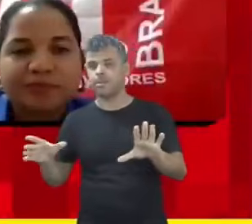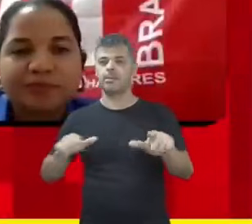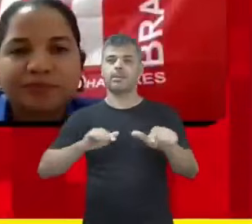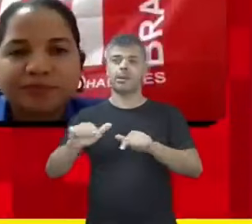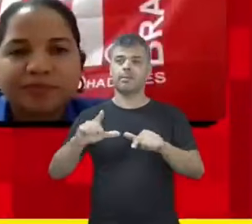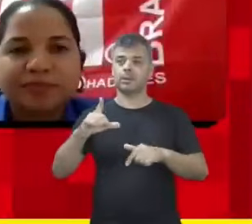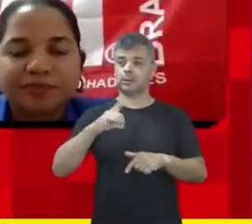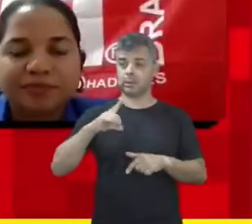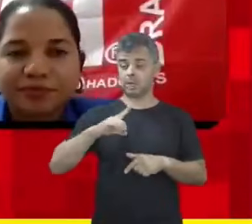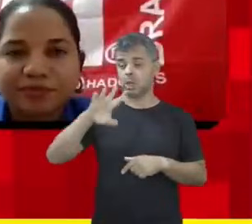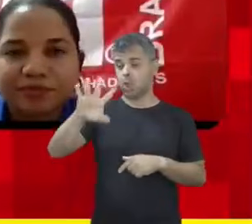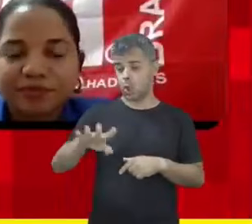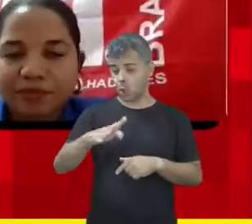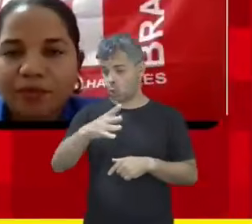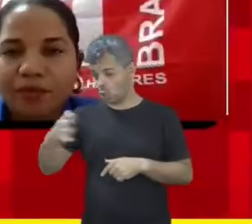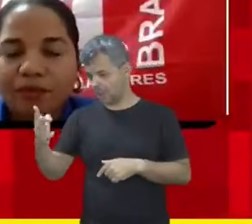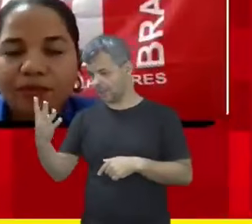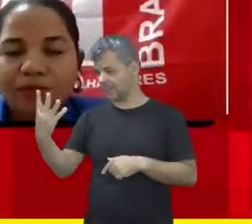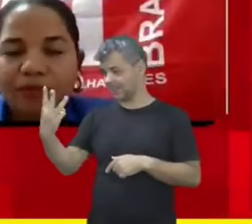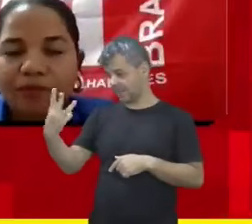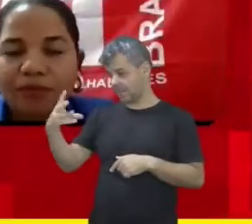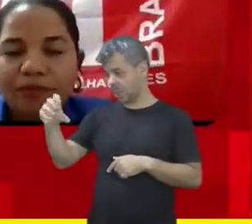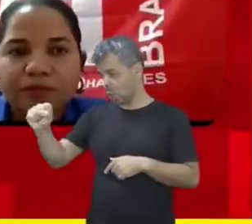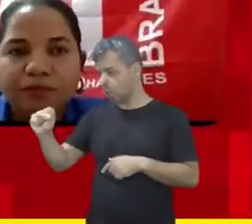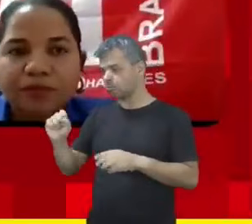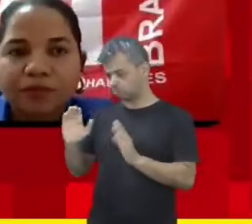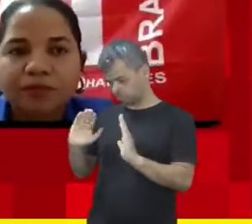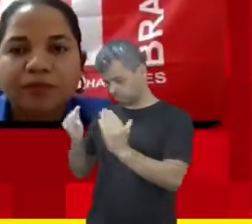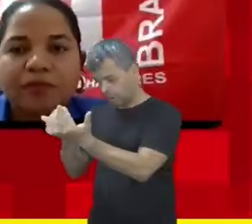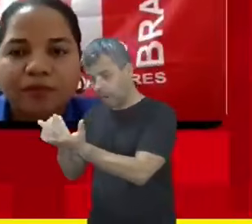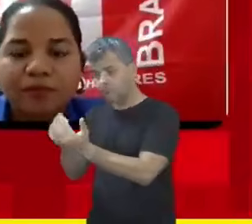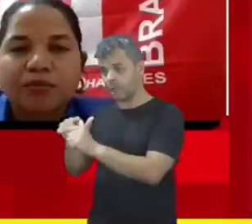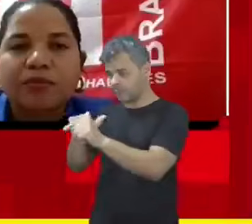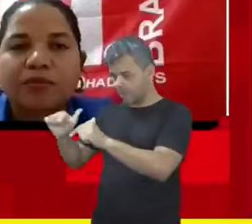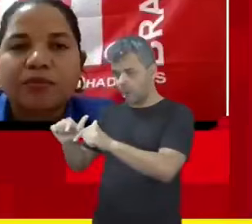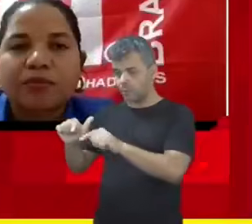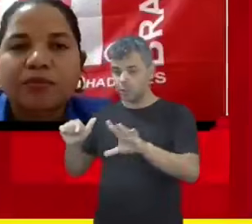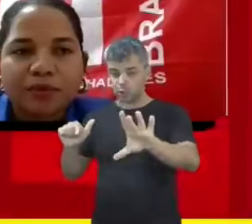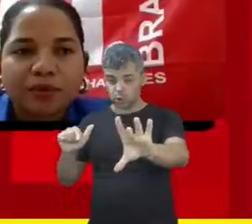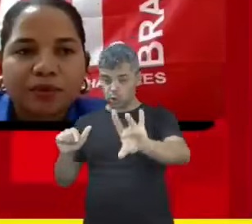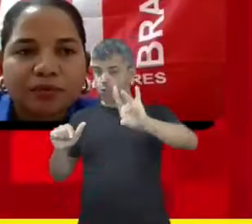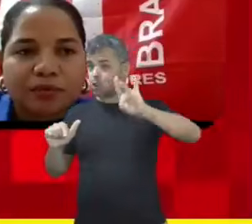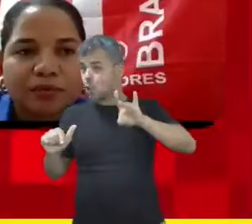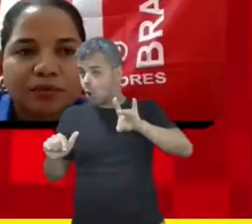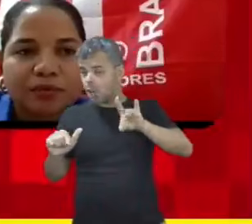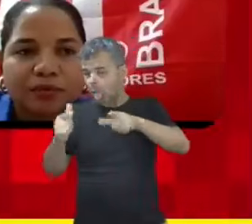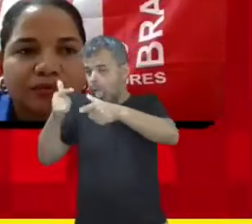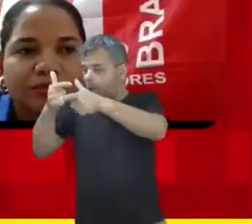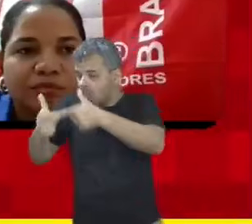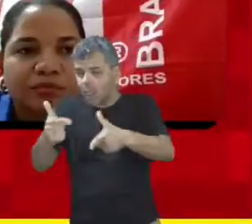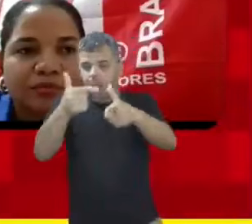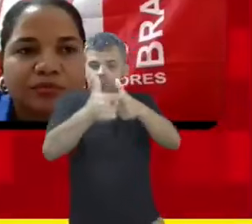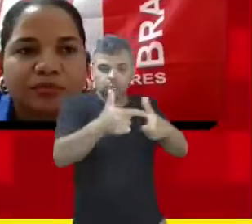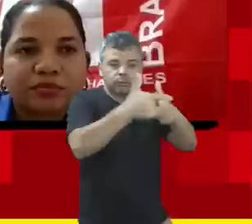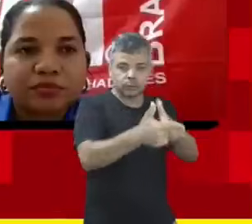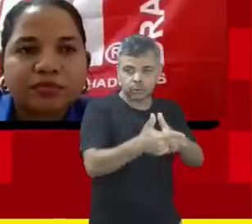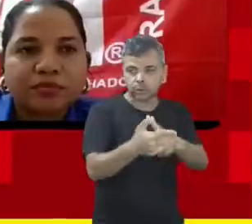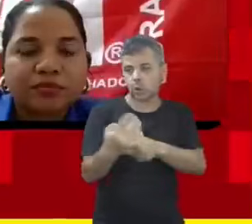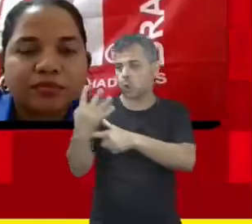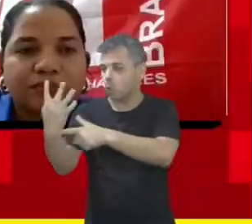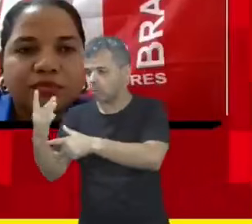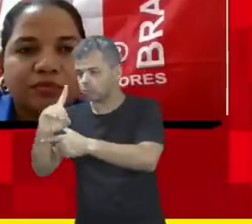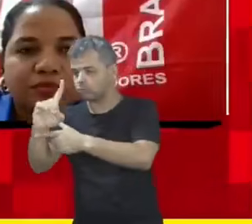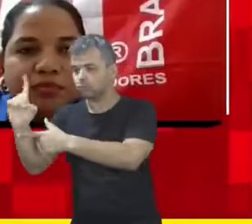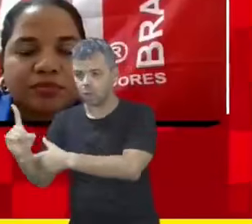já têm uma escala de 38 Reduzida. fechada. E aí tu pode escolher se tu vai, né, dividir esses 38 em 4 ou 5 dias.